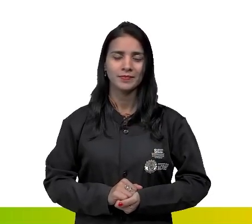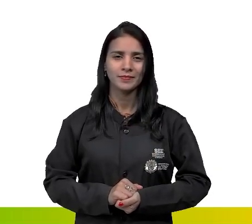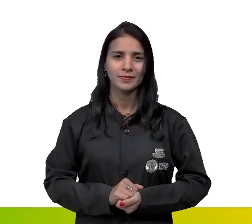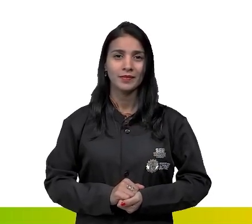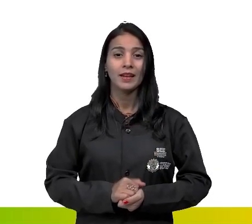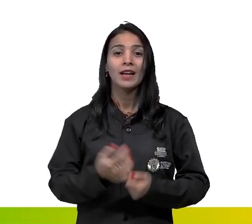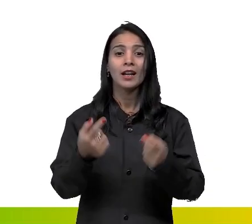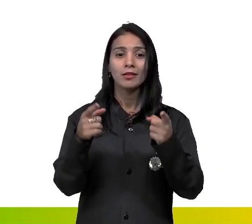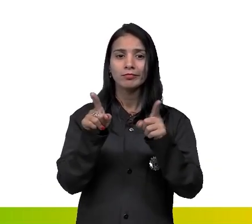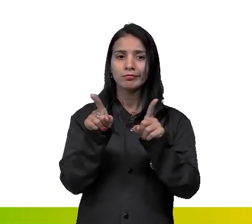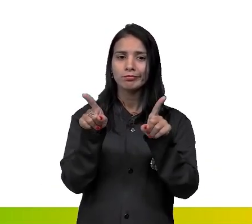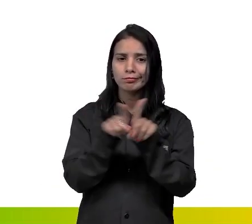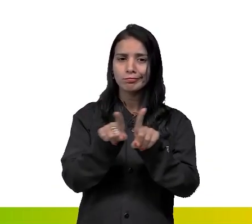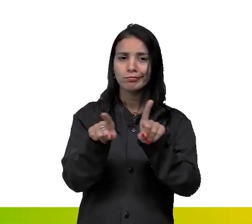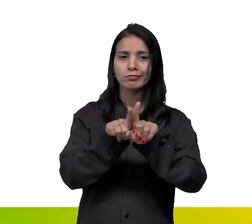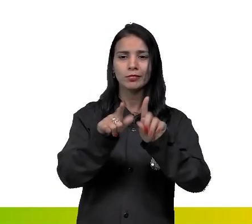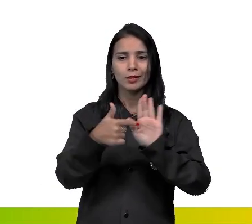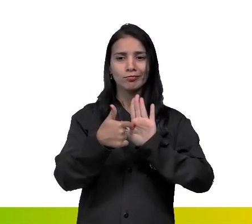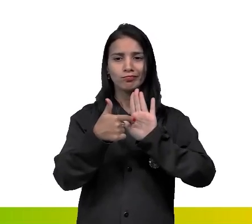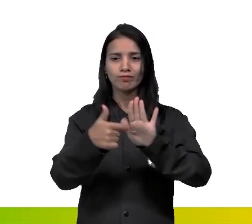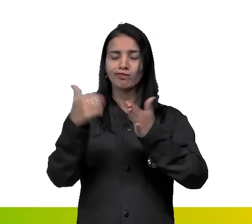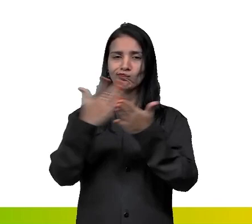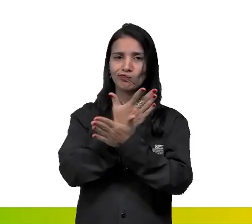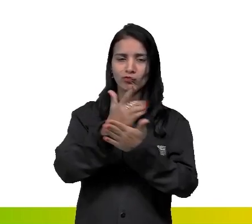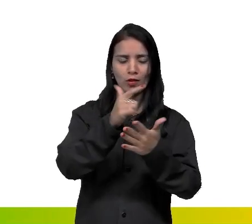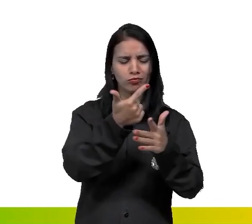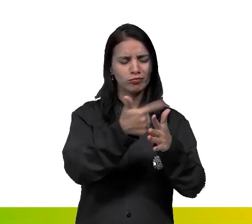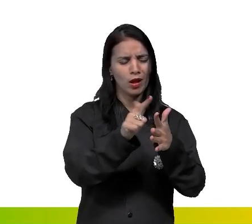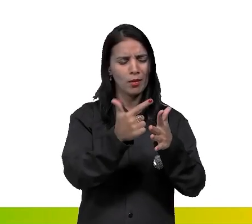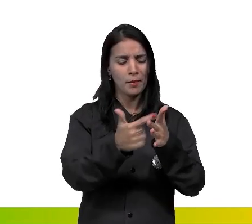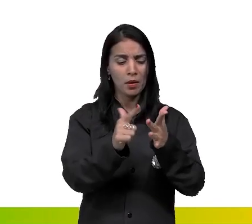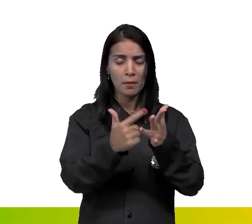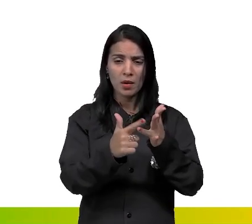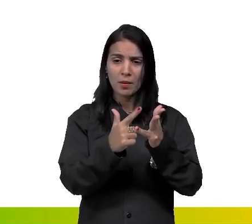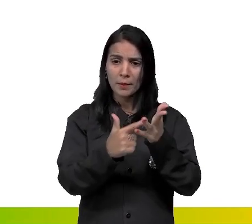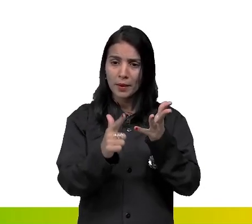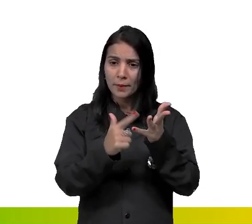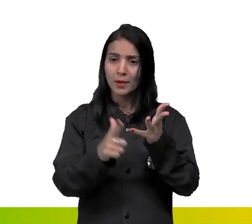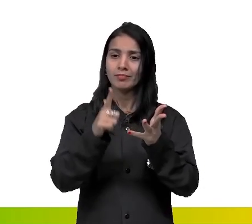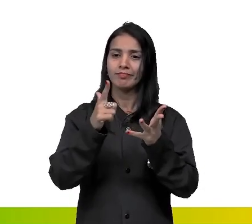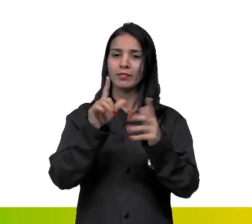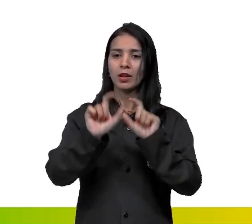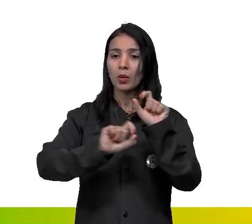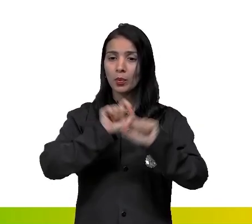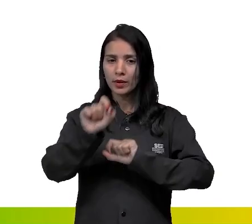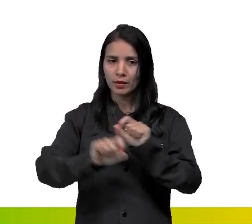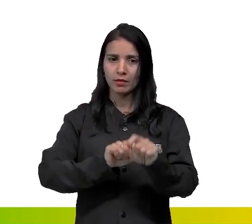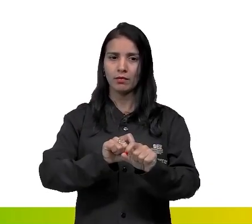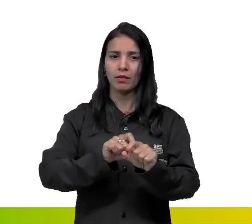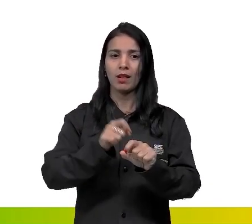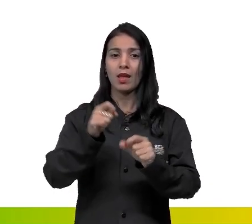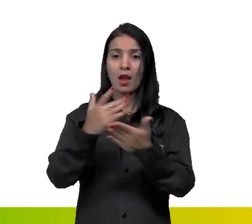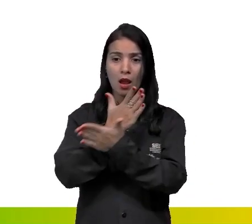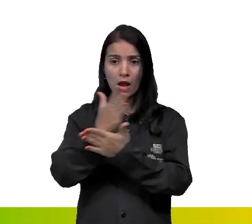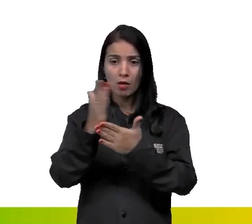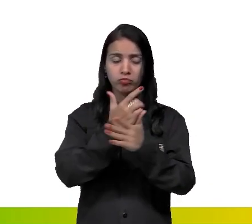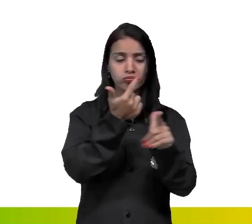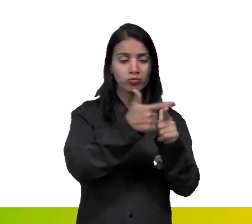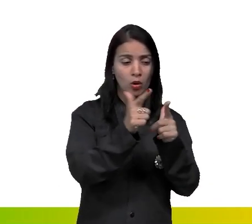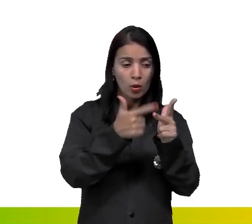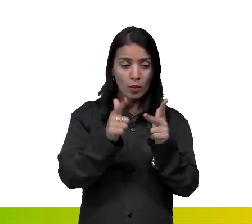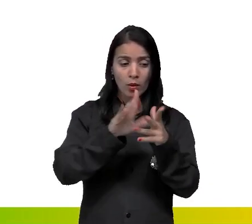alguns problemas que são o desmatamento, tá? Alguns problemas que ocorrem dentro desse bioma,